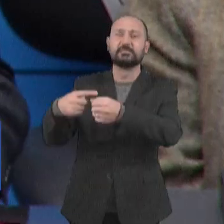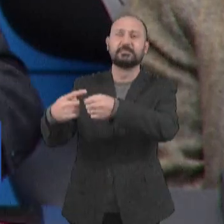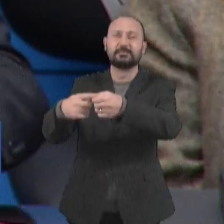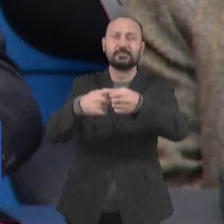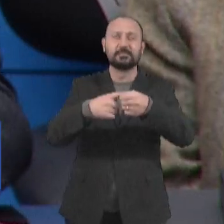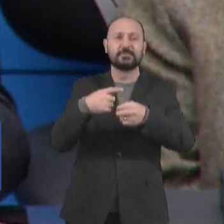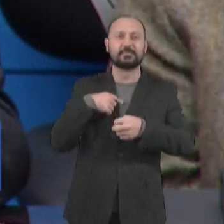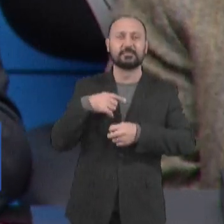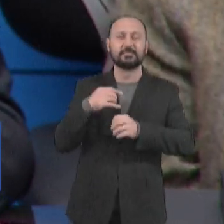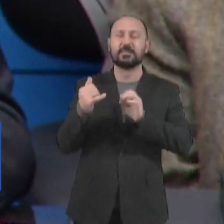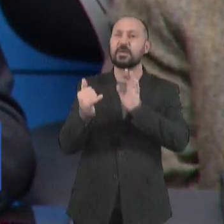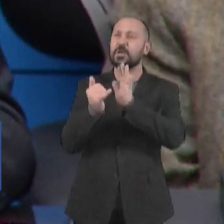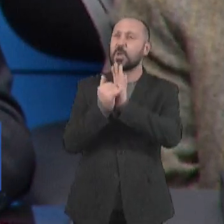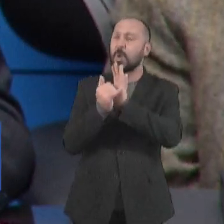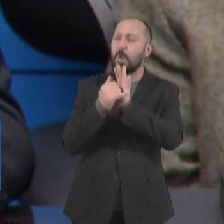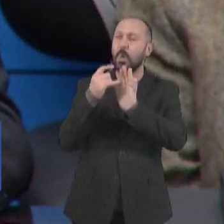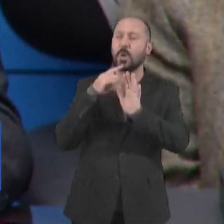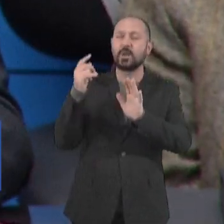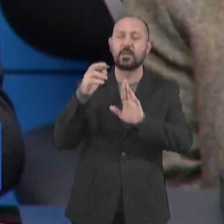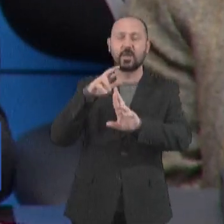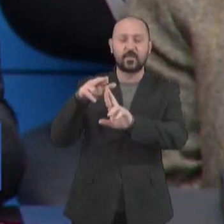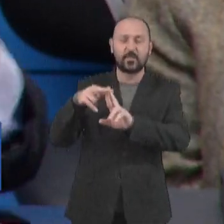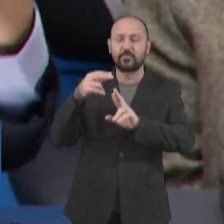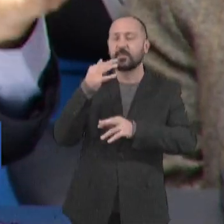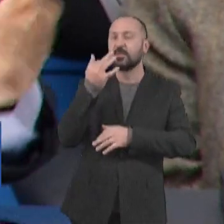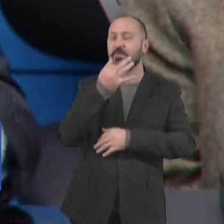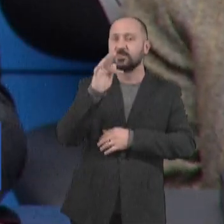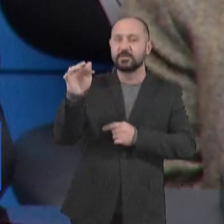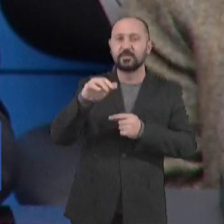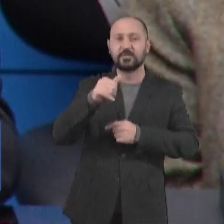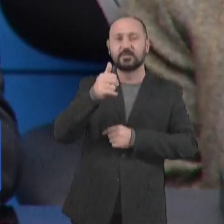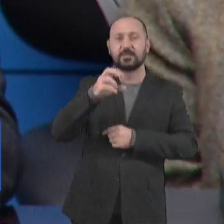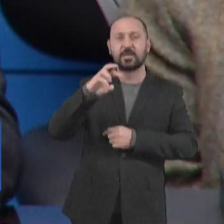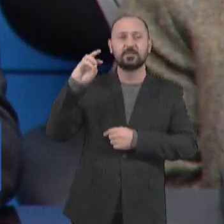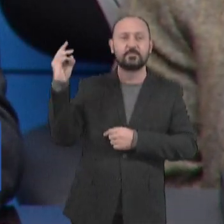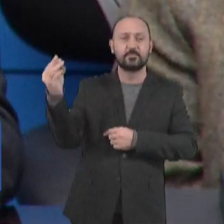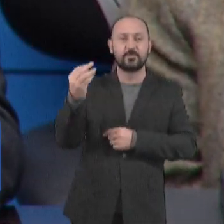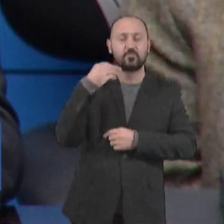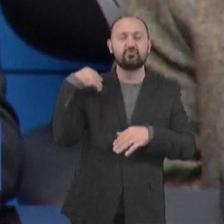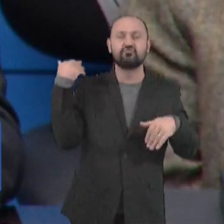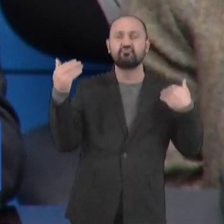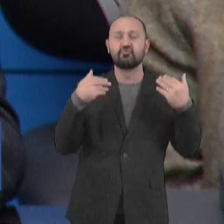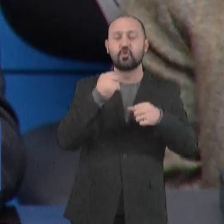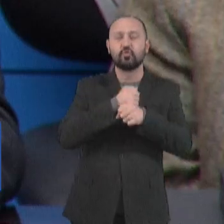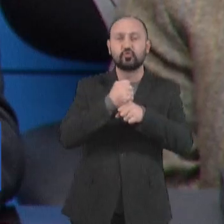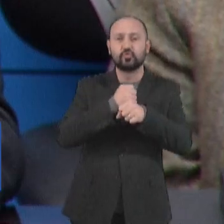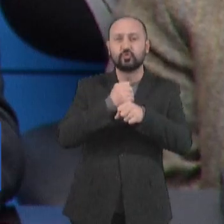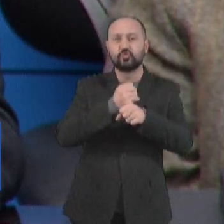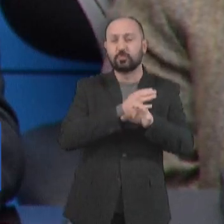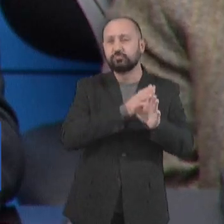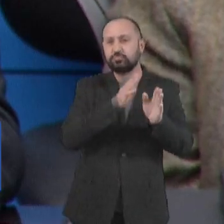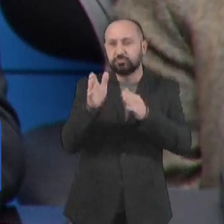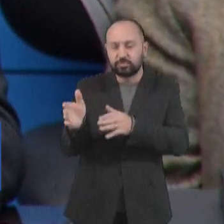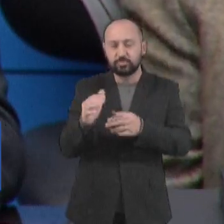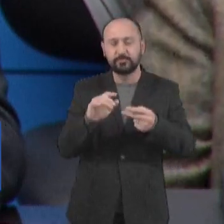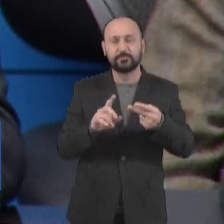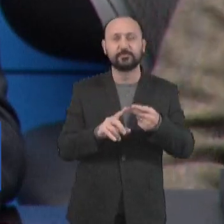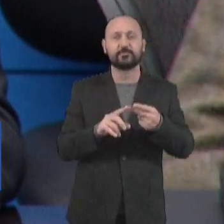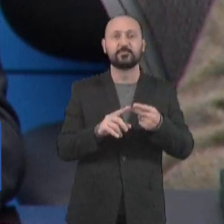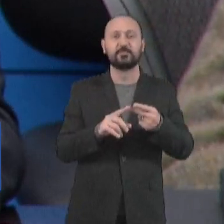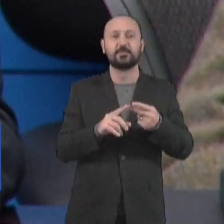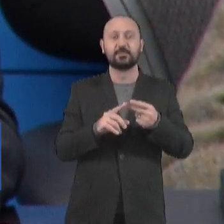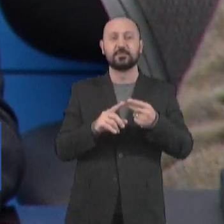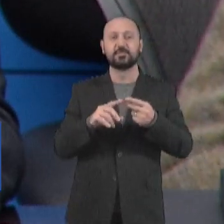aí icônicas do turismo, Paris, 15 milhões de visitantes por ano. Nós